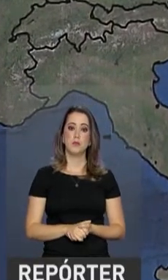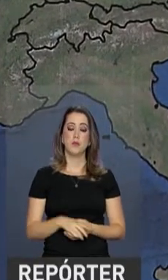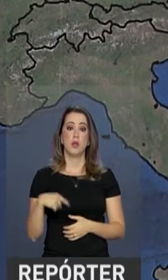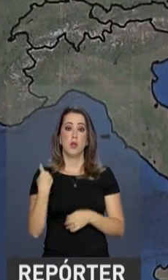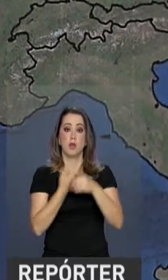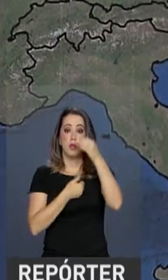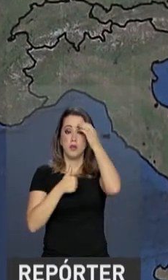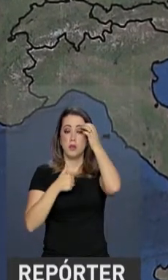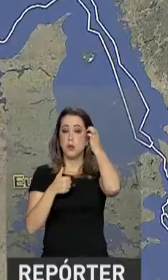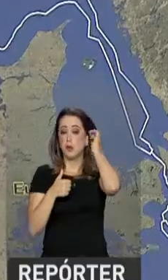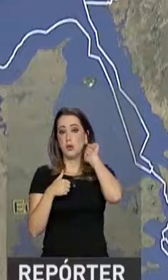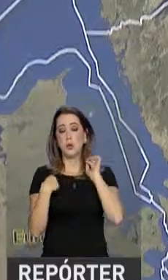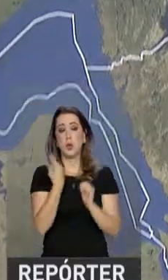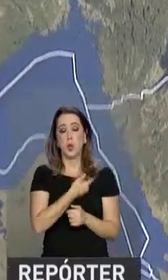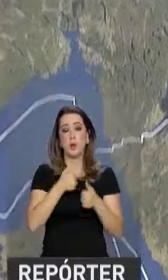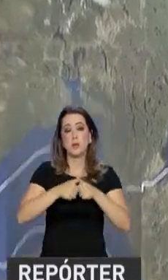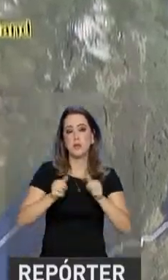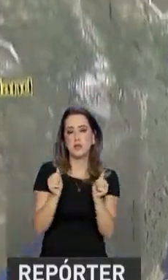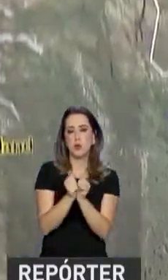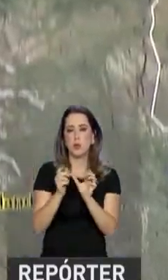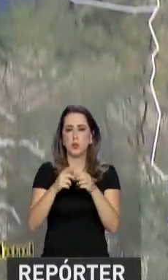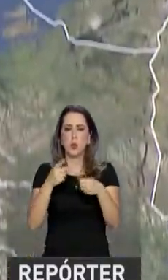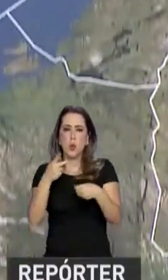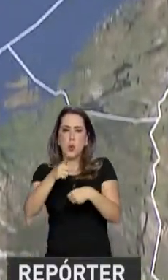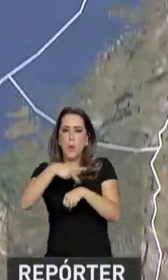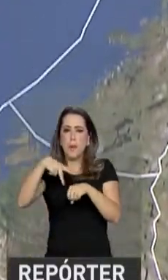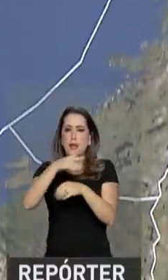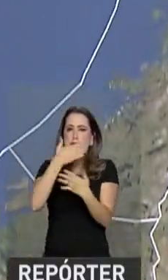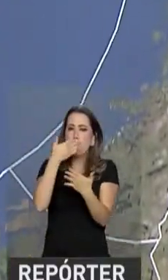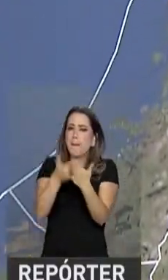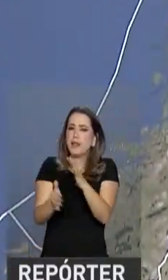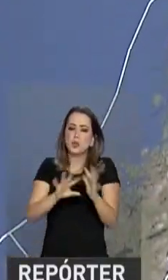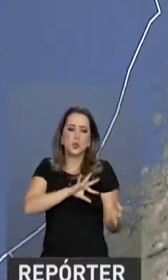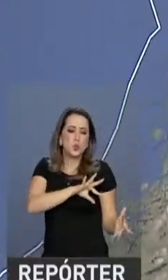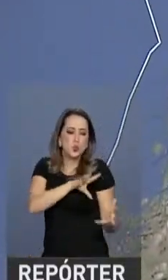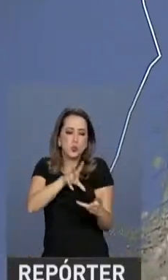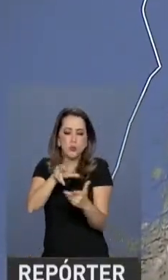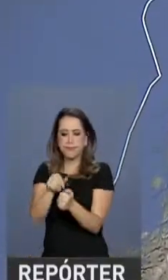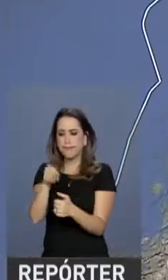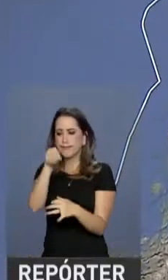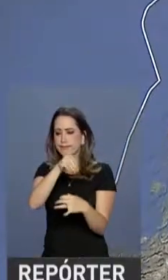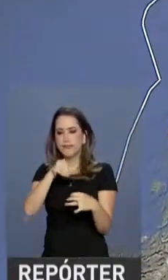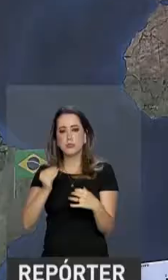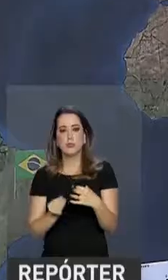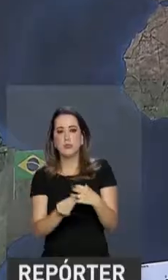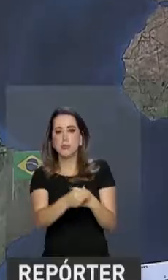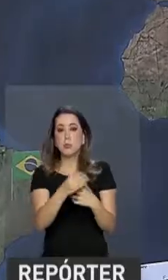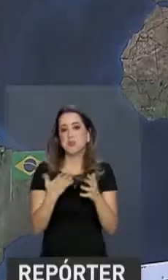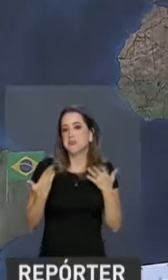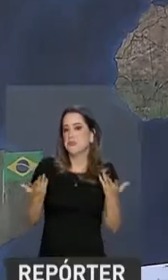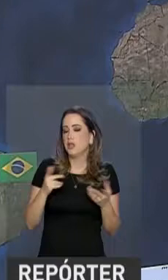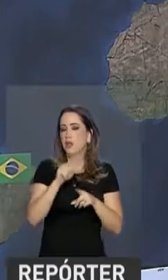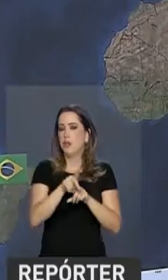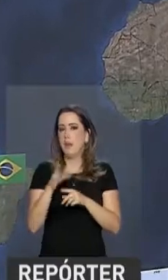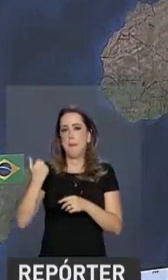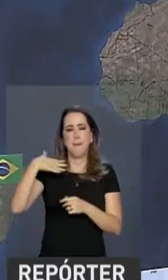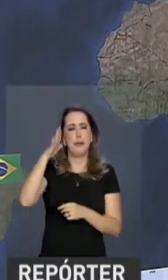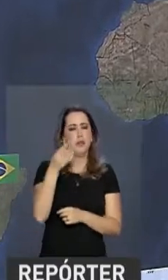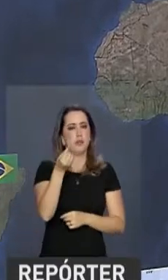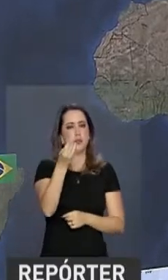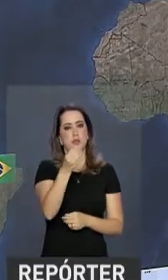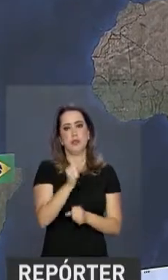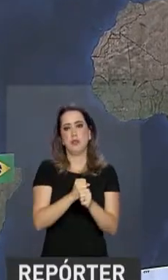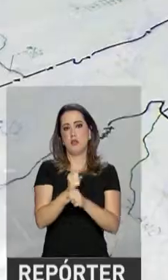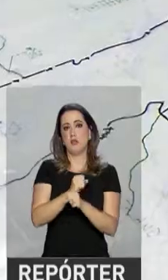Estamos em Bogaland, um país perdido no planeta Terra, que vive há mais de 60 anos conflitos de toda